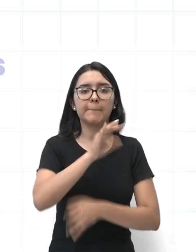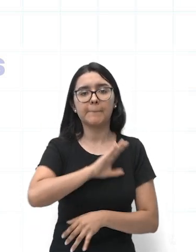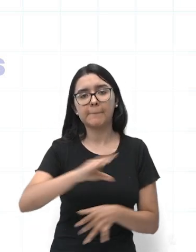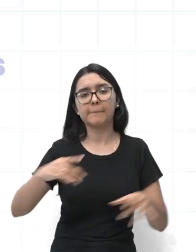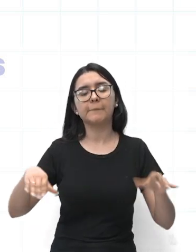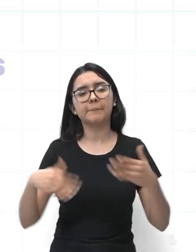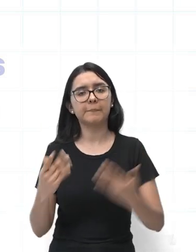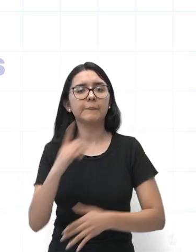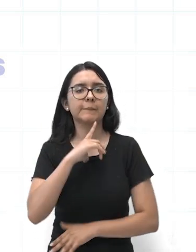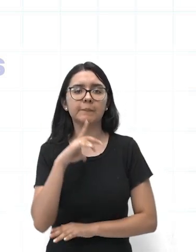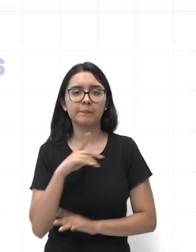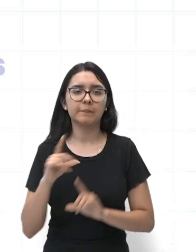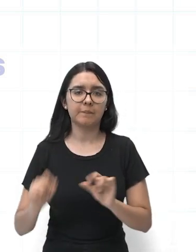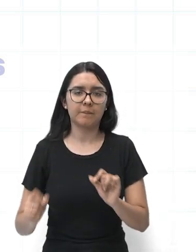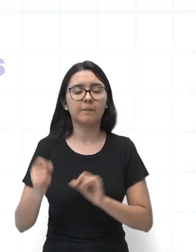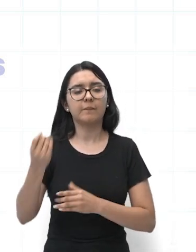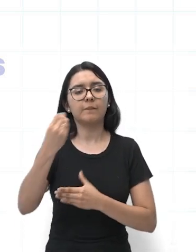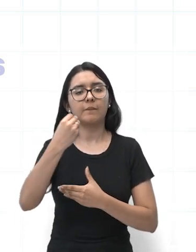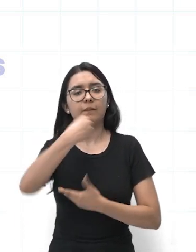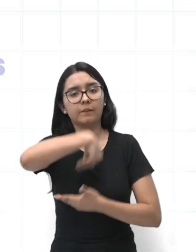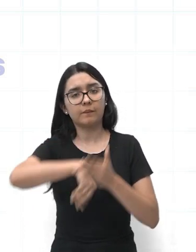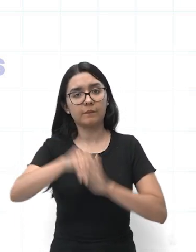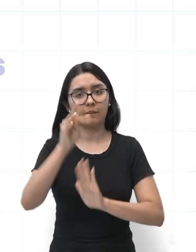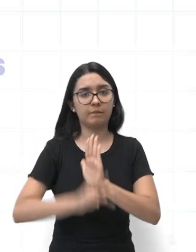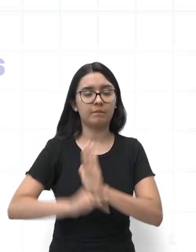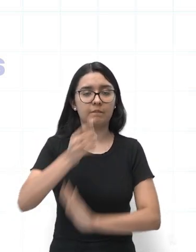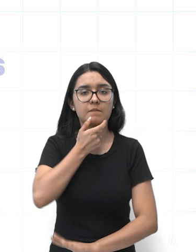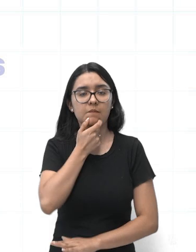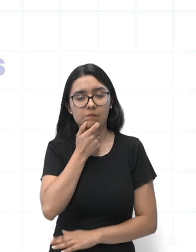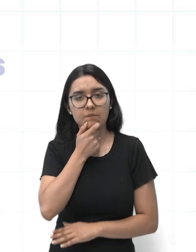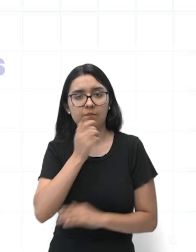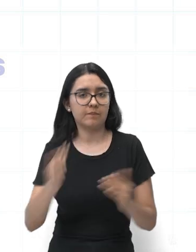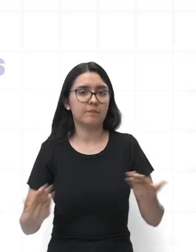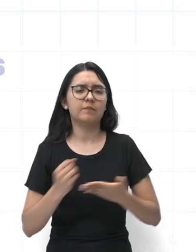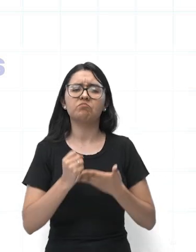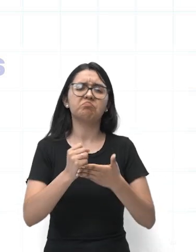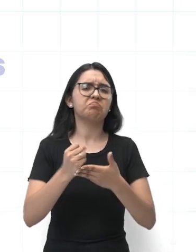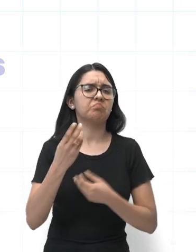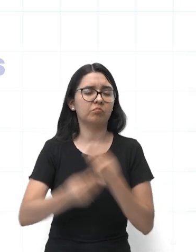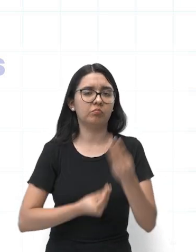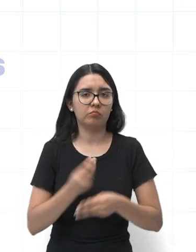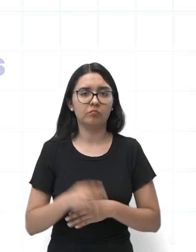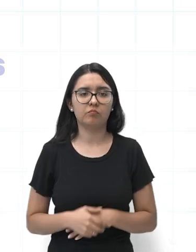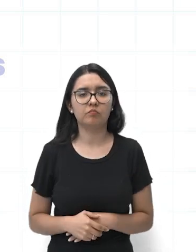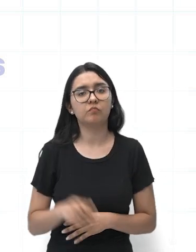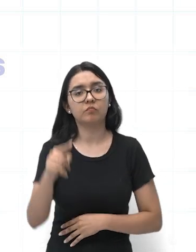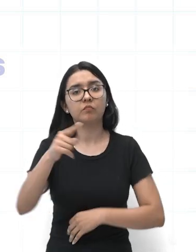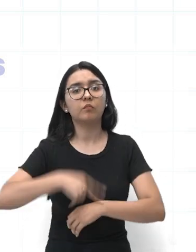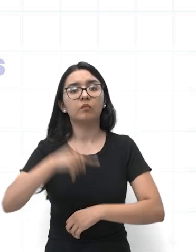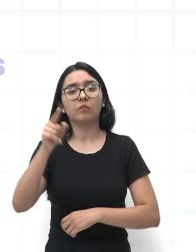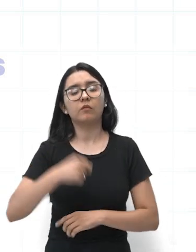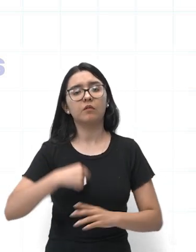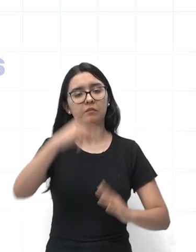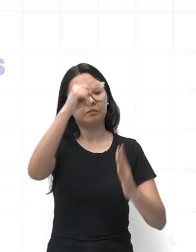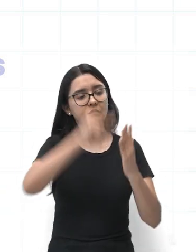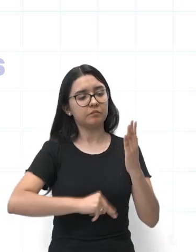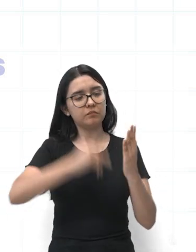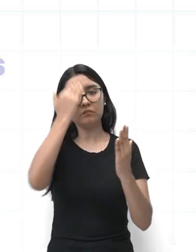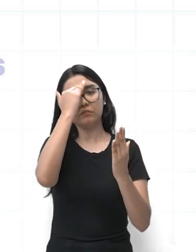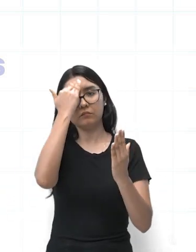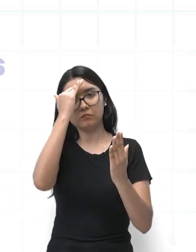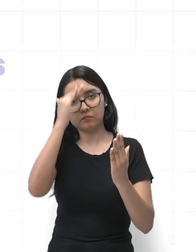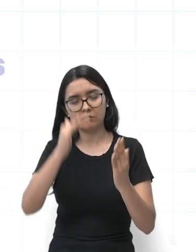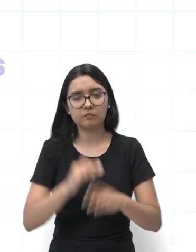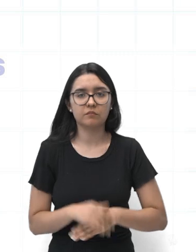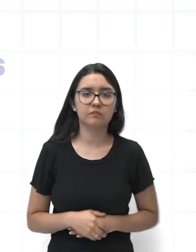bastante presentes nos textos em inglês. Então, isso ajuda muito em que mesmo, né? Na hora de você ler e compreender